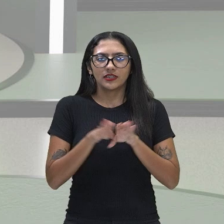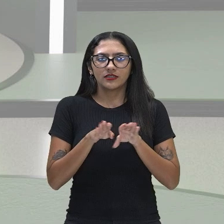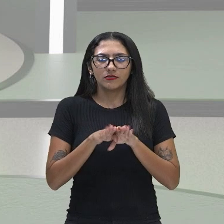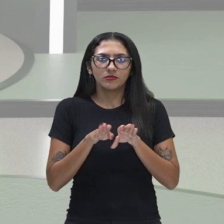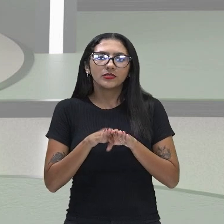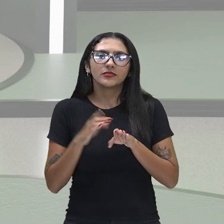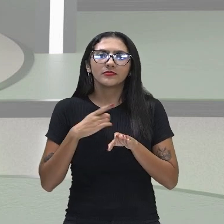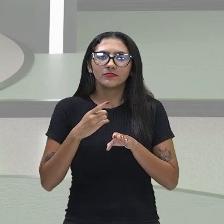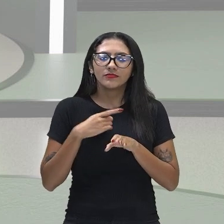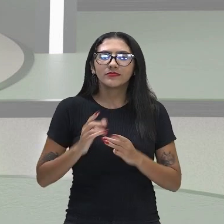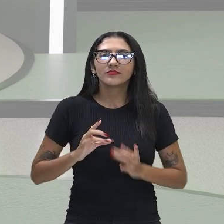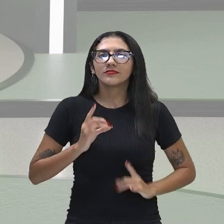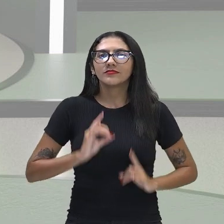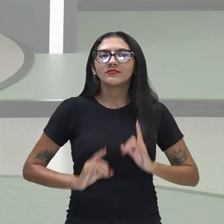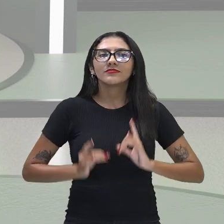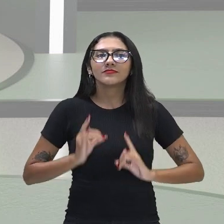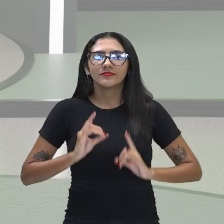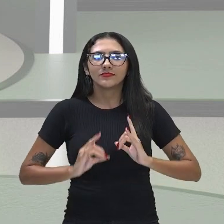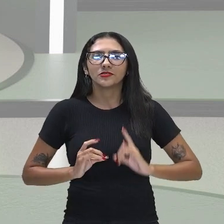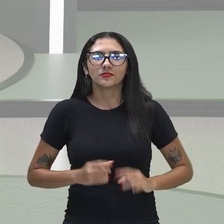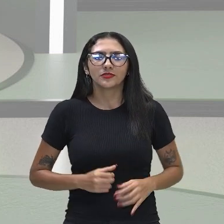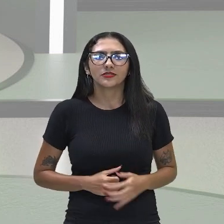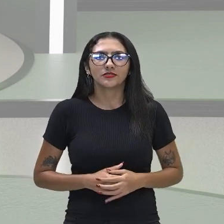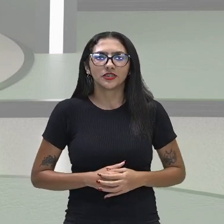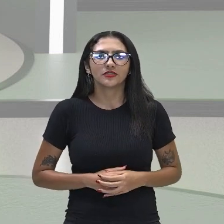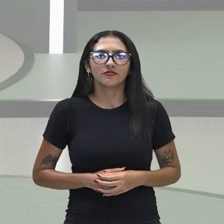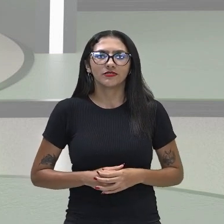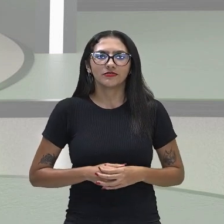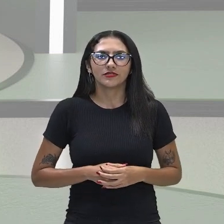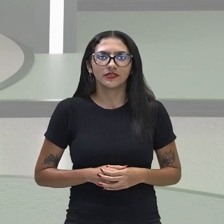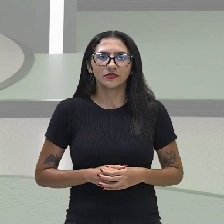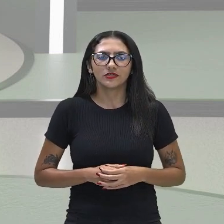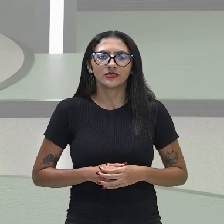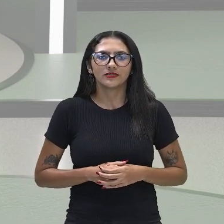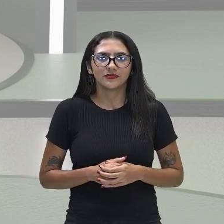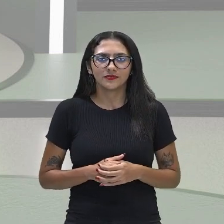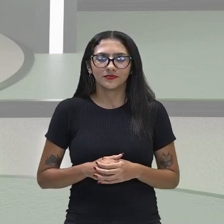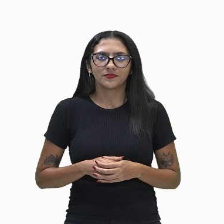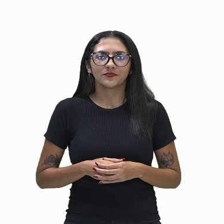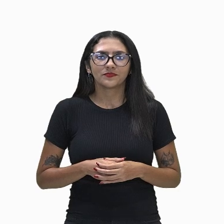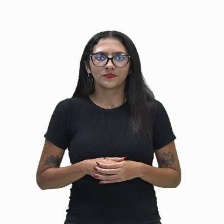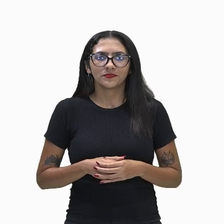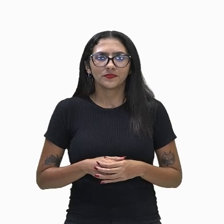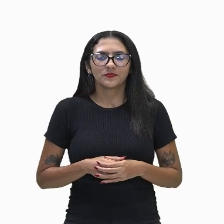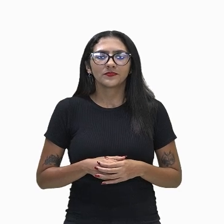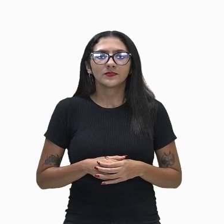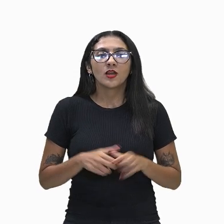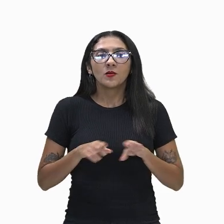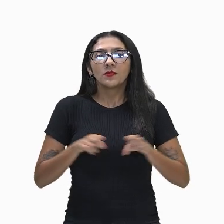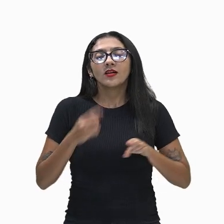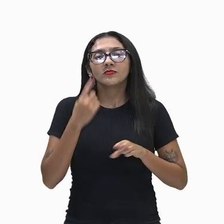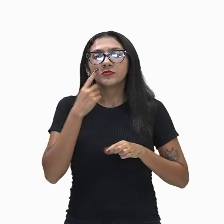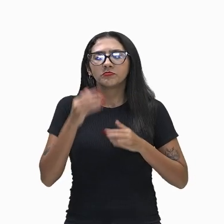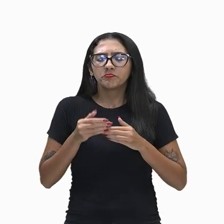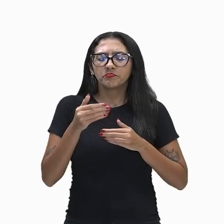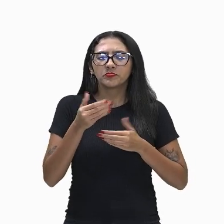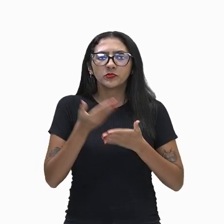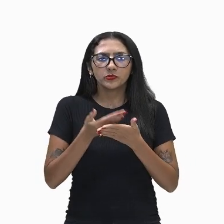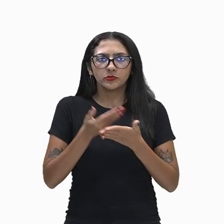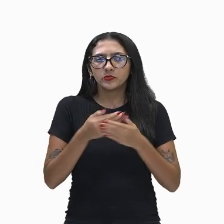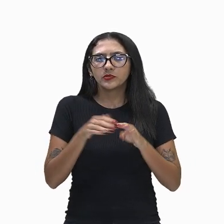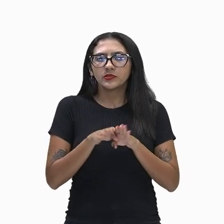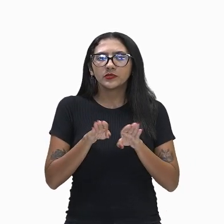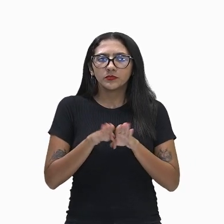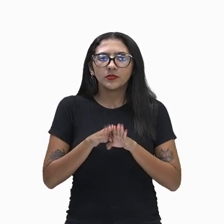a concentração desse hormônio do crescimento vai ser muito mais elevada. Tá? Mais à frente na nossa aula sobre